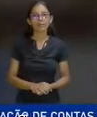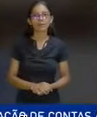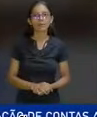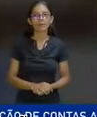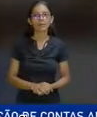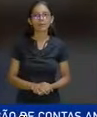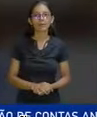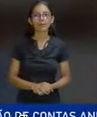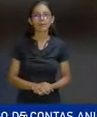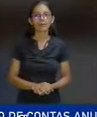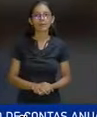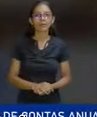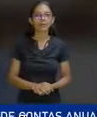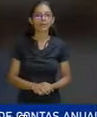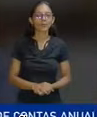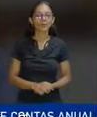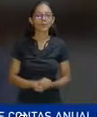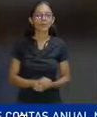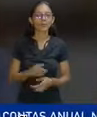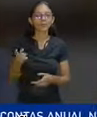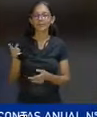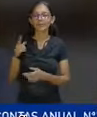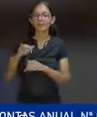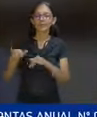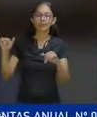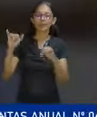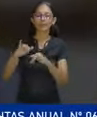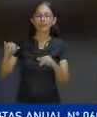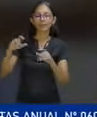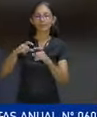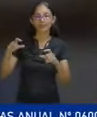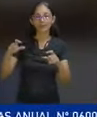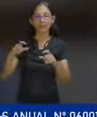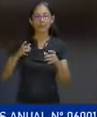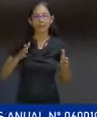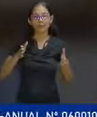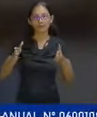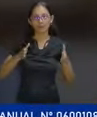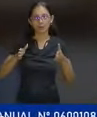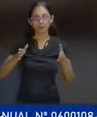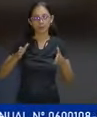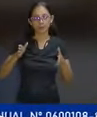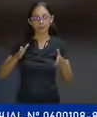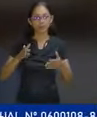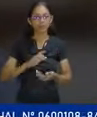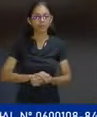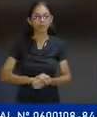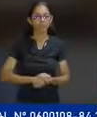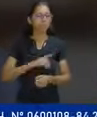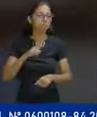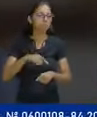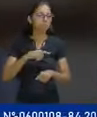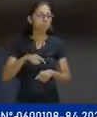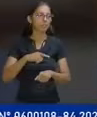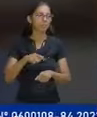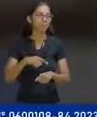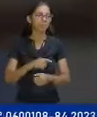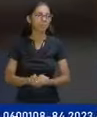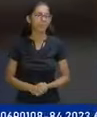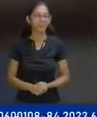feitos, né? A exemplo de prestação de contas de campanha, em razão do tempo durante a qual a atividade jurídica é